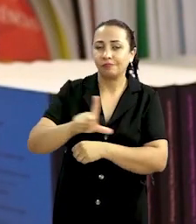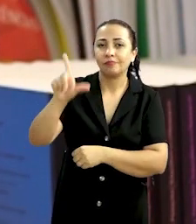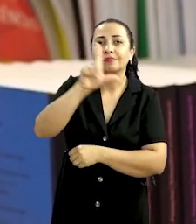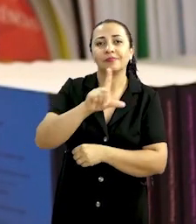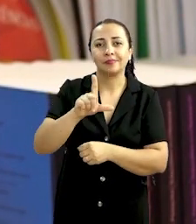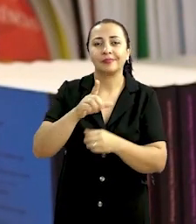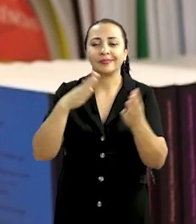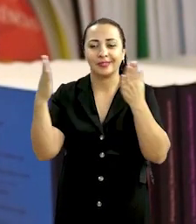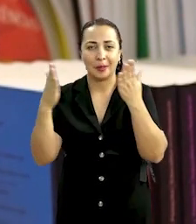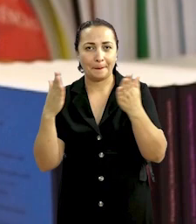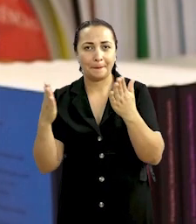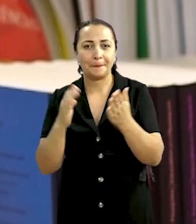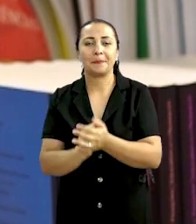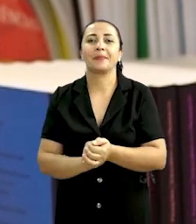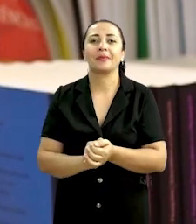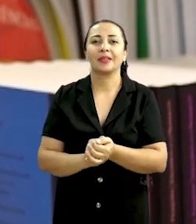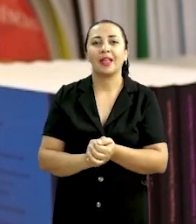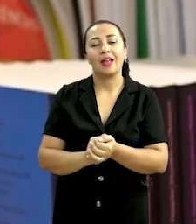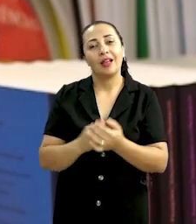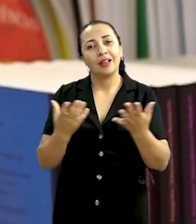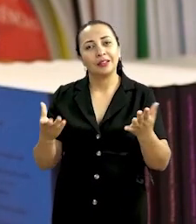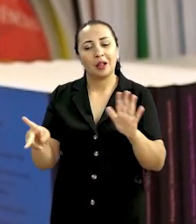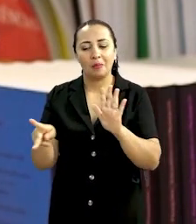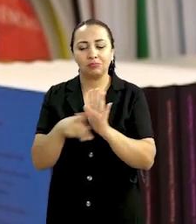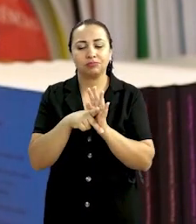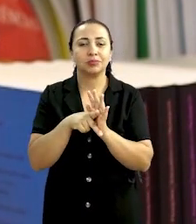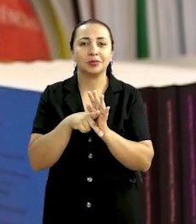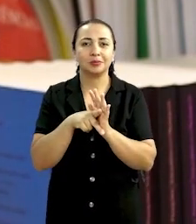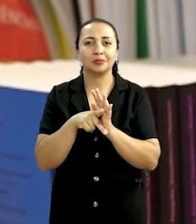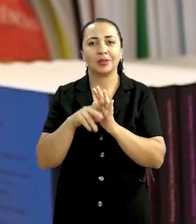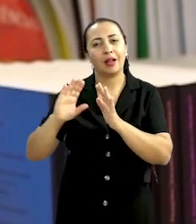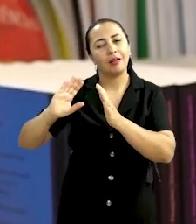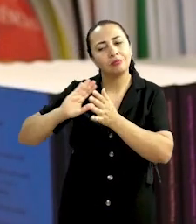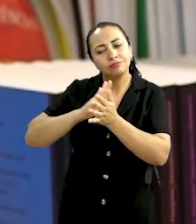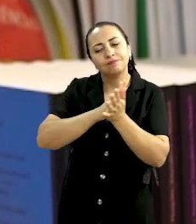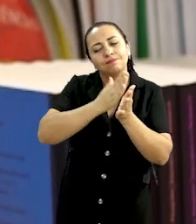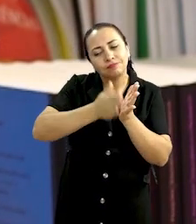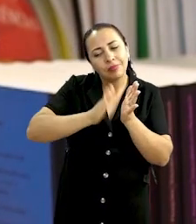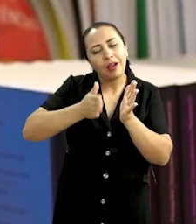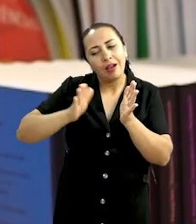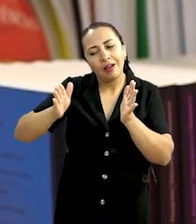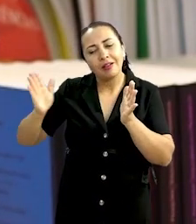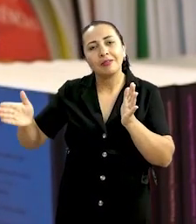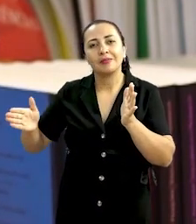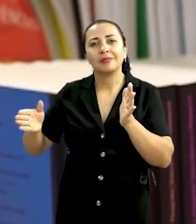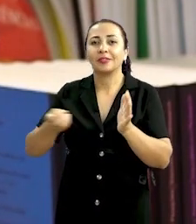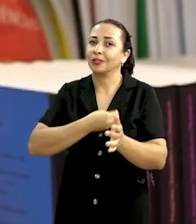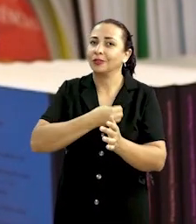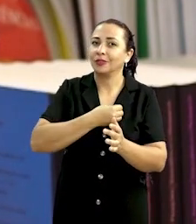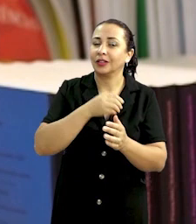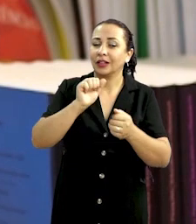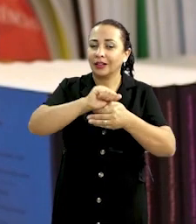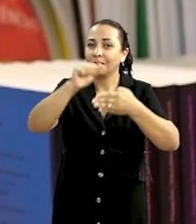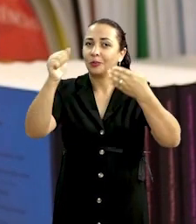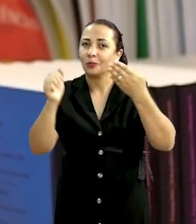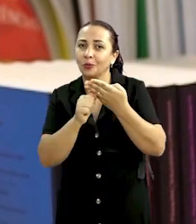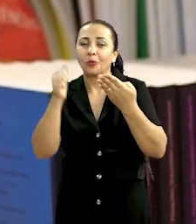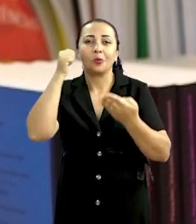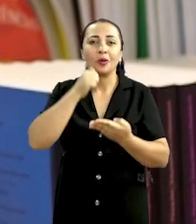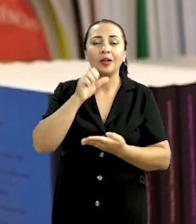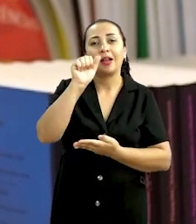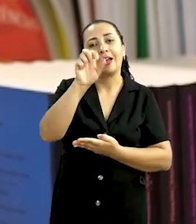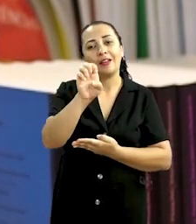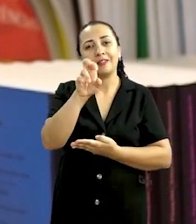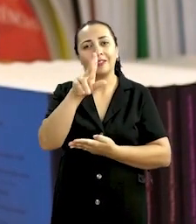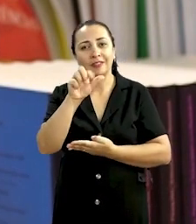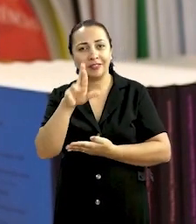em literatura comparada. Então, a própria trajetória de vida de Conceição Evaristo